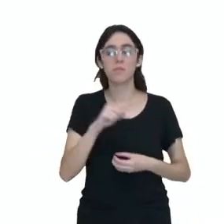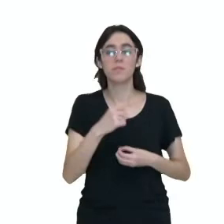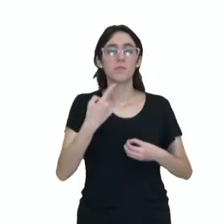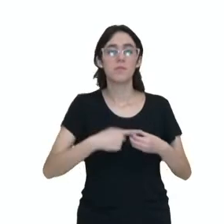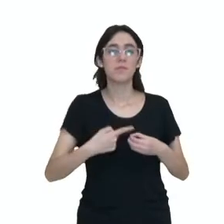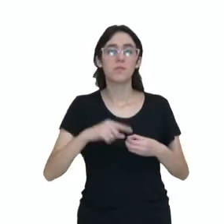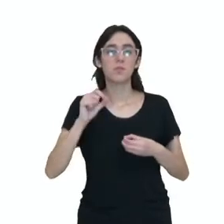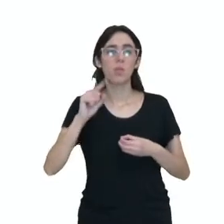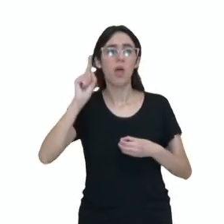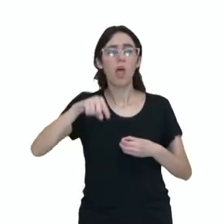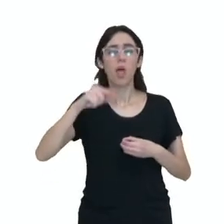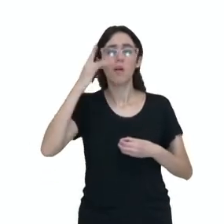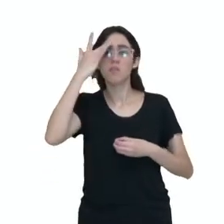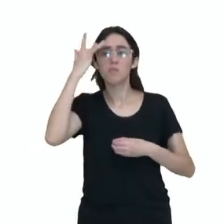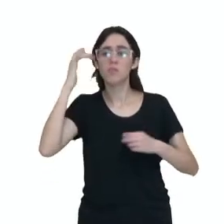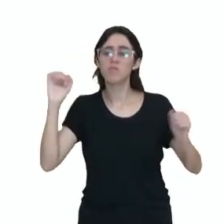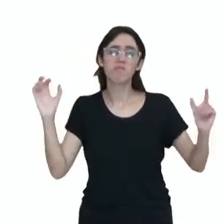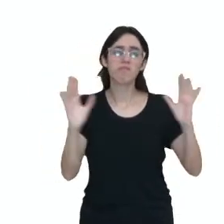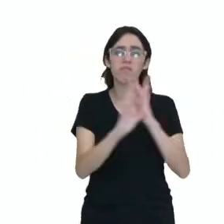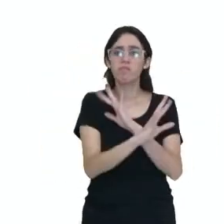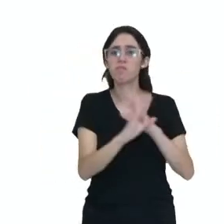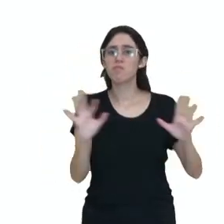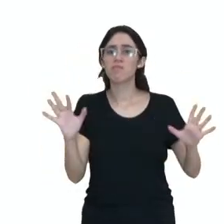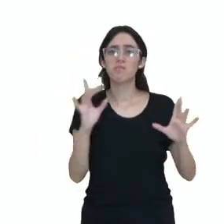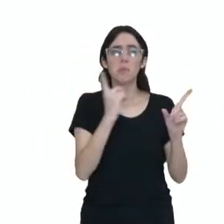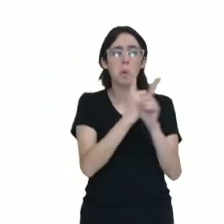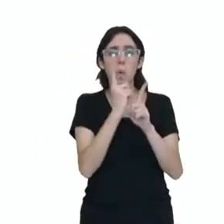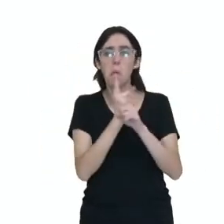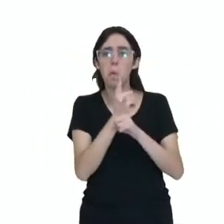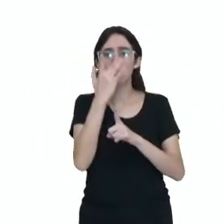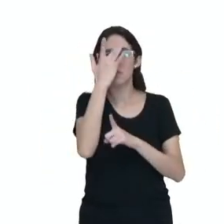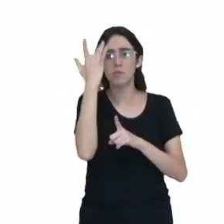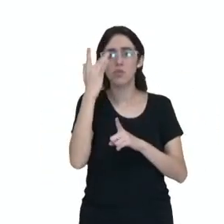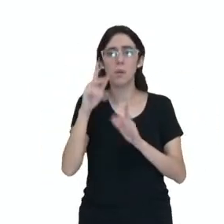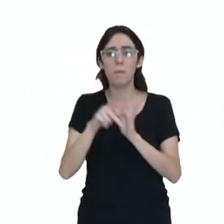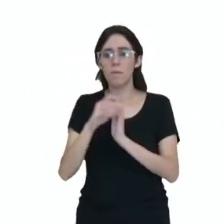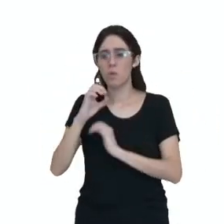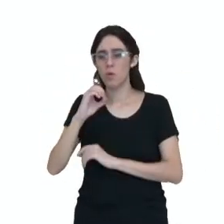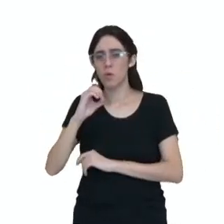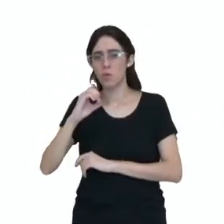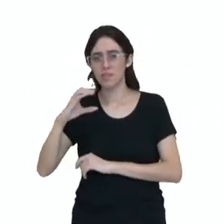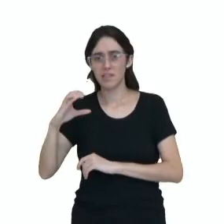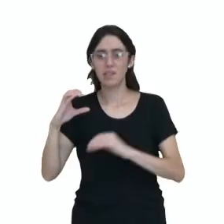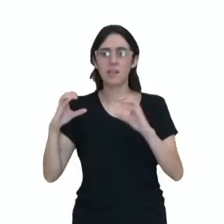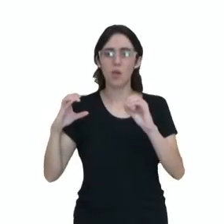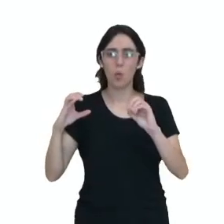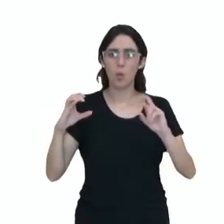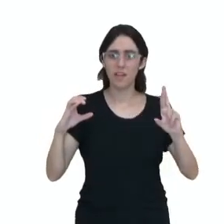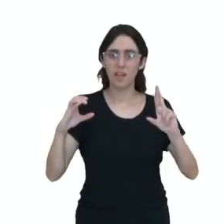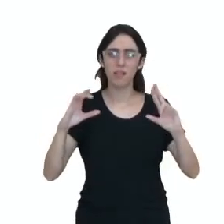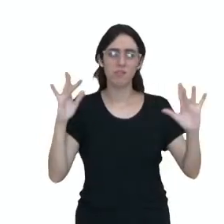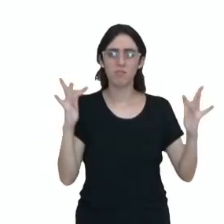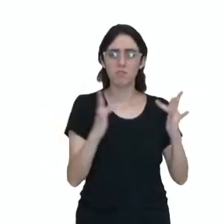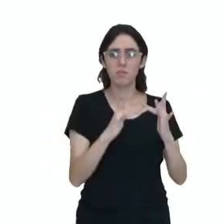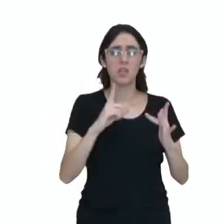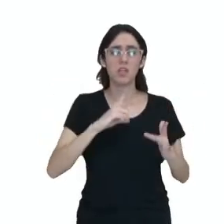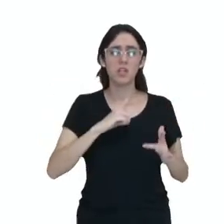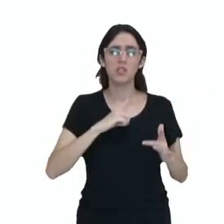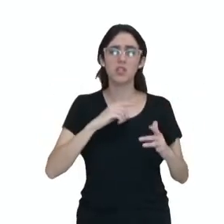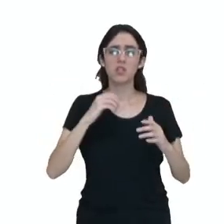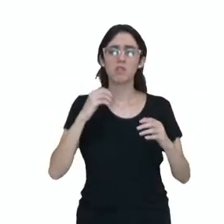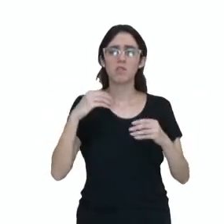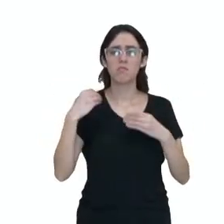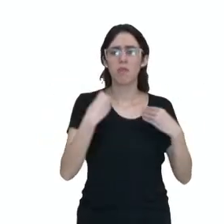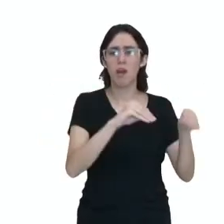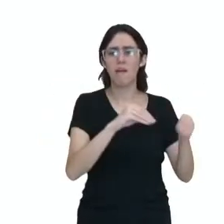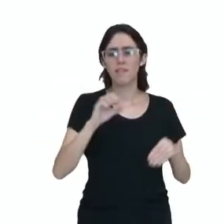espaço de passagem, de encontro de pessoas entre o mundo ocidental e oriental. De lá vinham de tudo. Da China vinha seda, da Índia e o